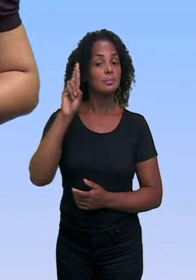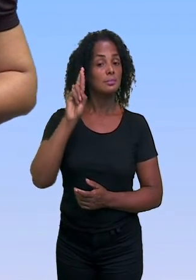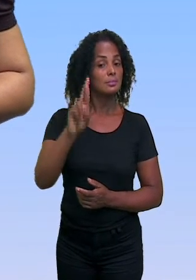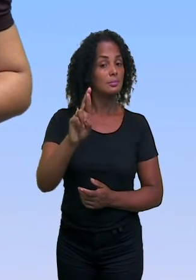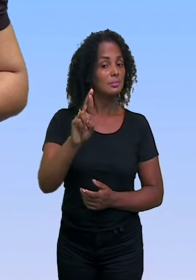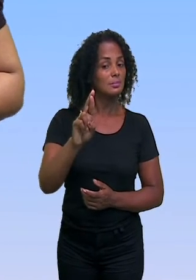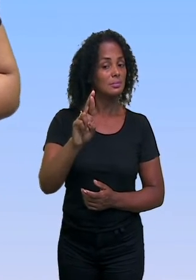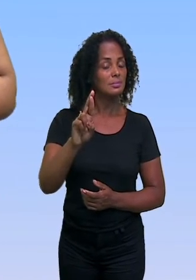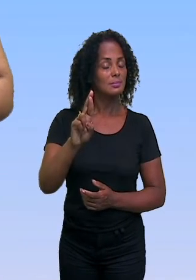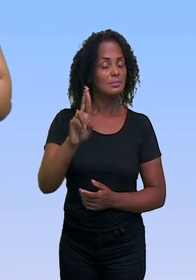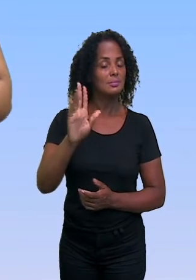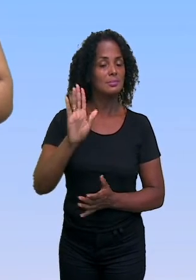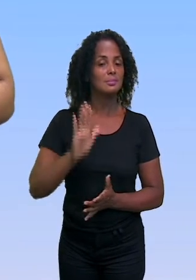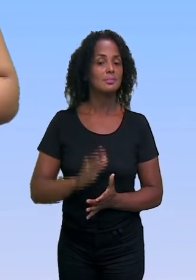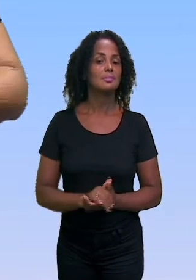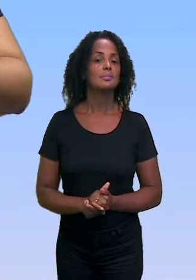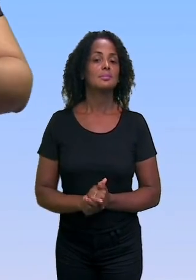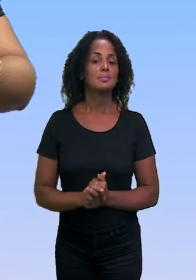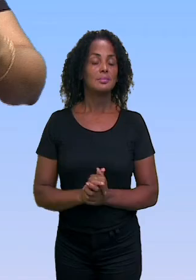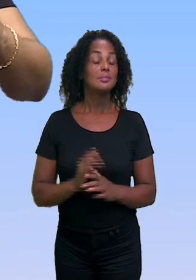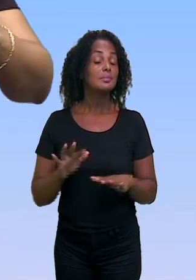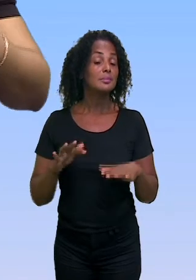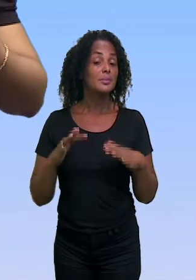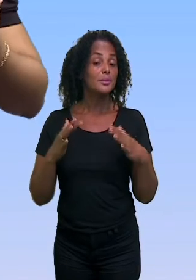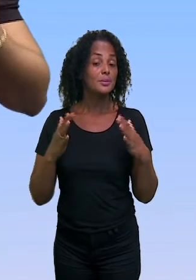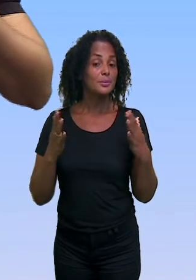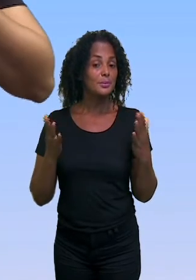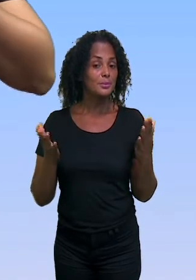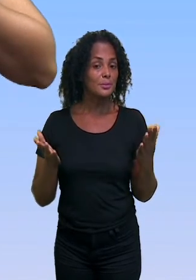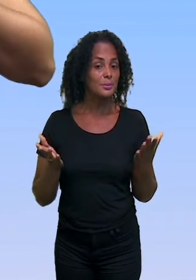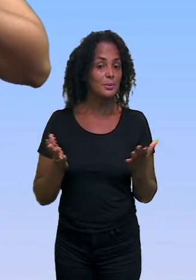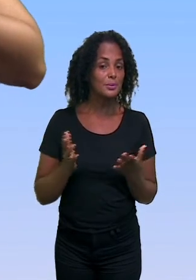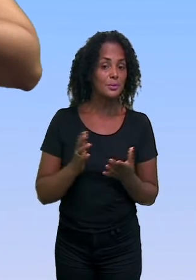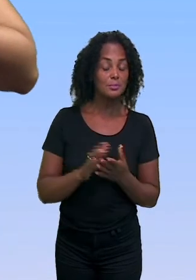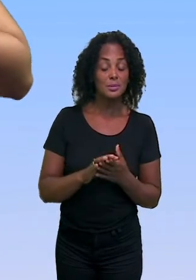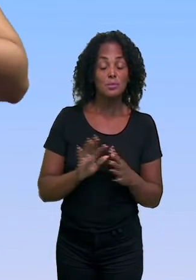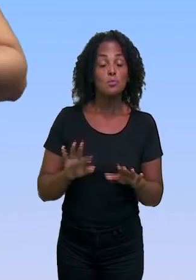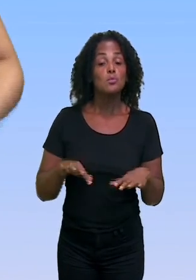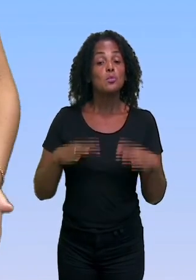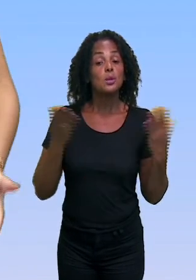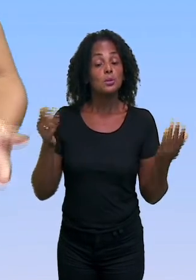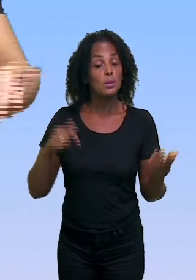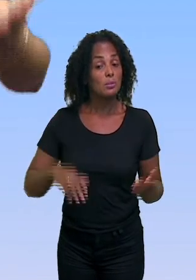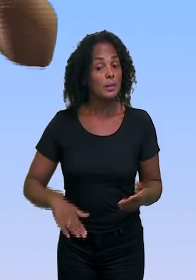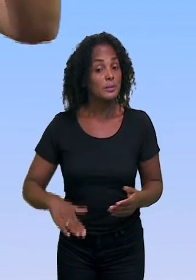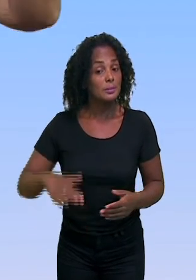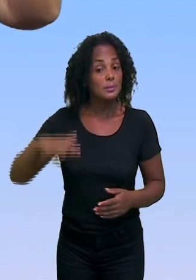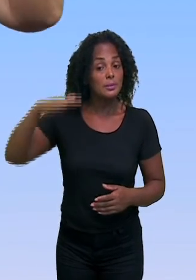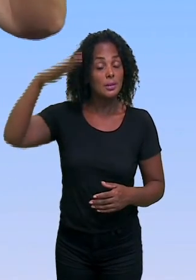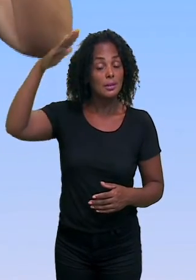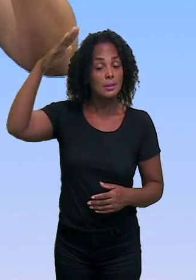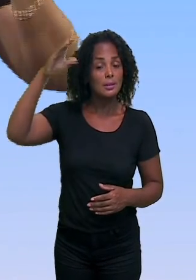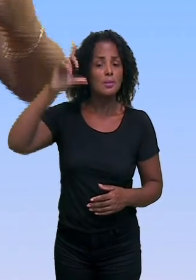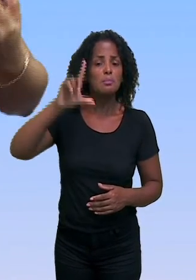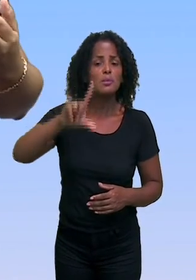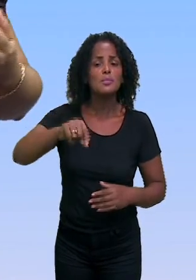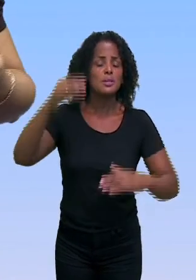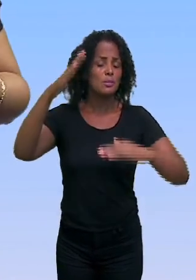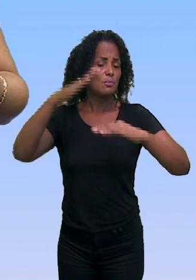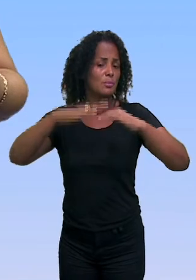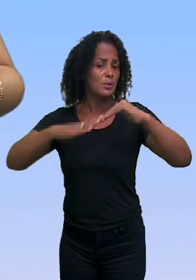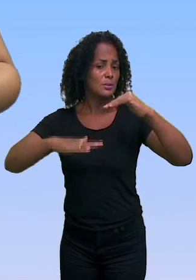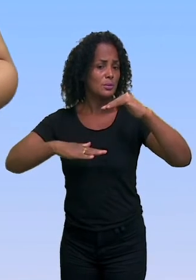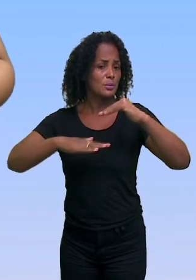ou ar então o n = quando eu crescer